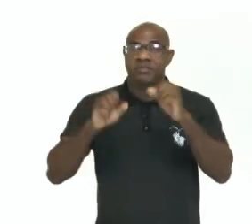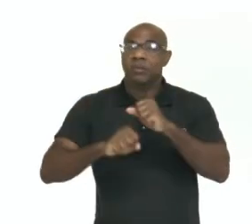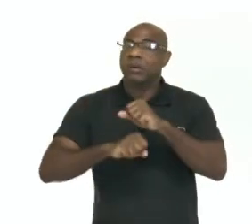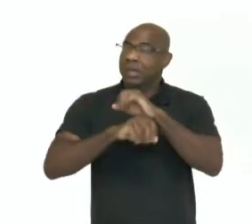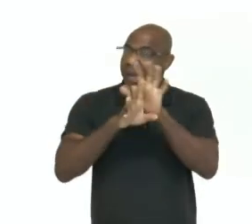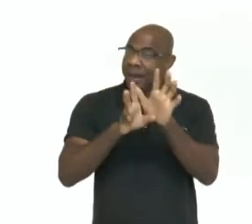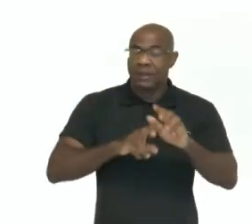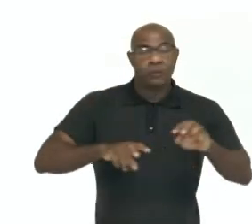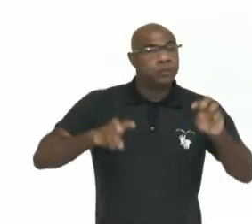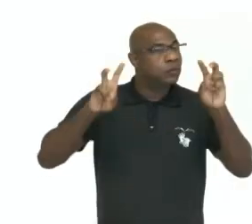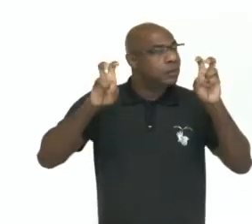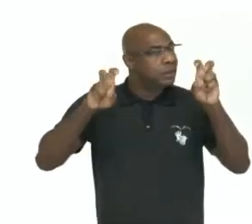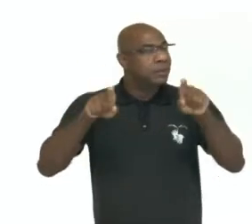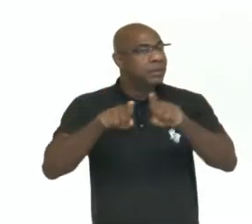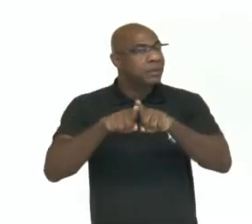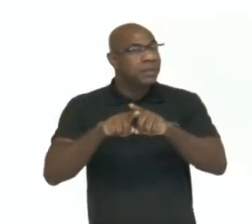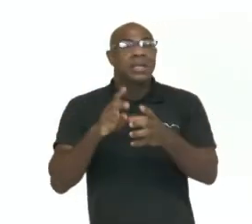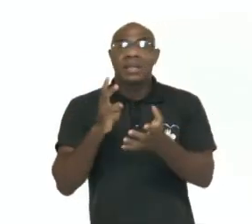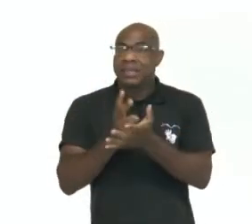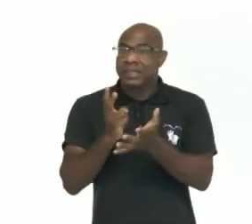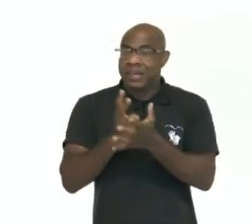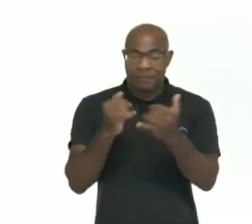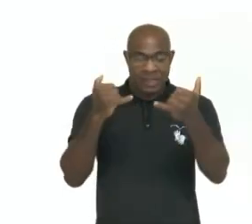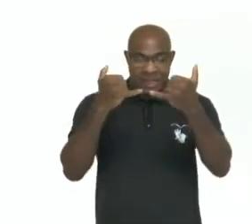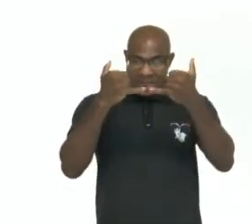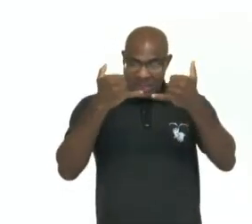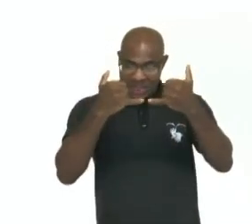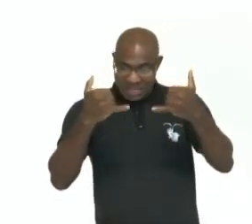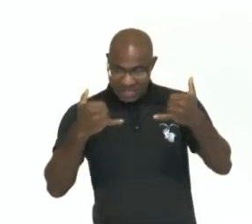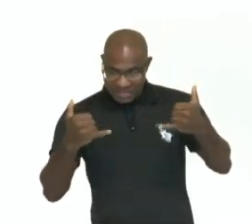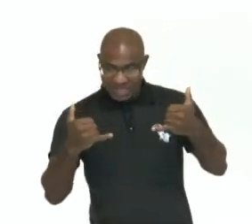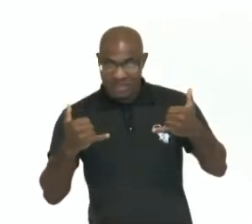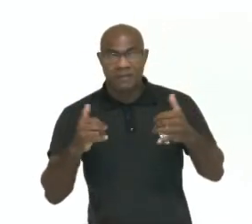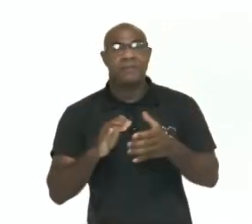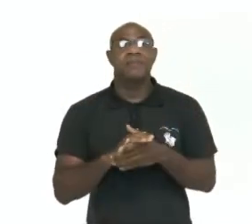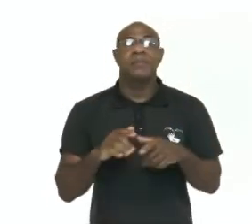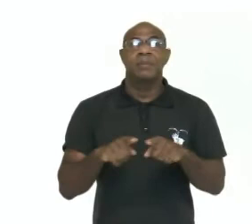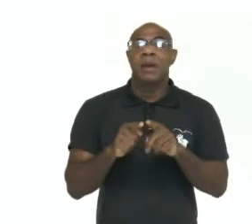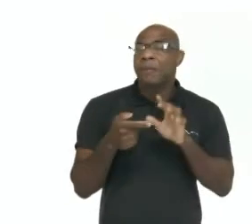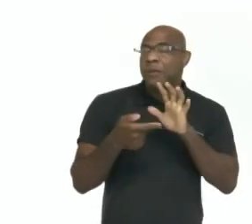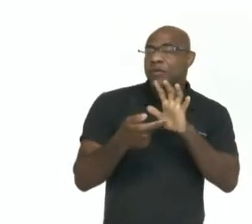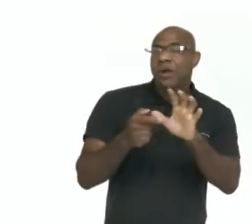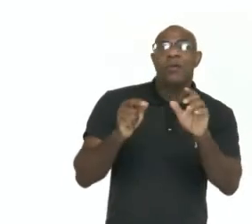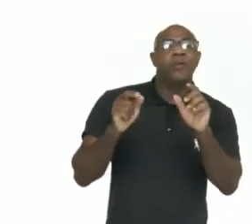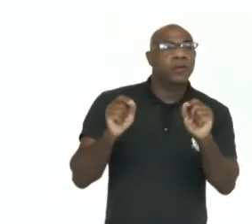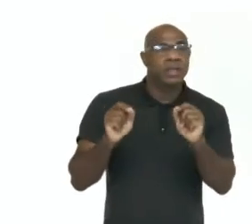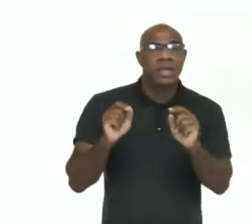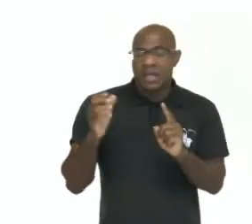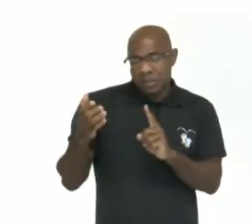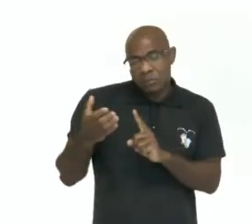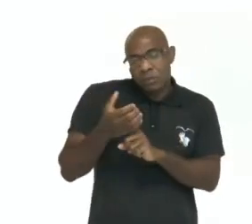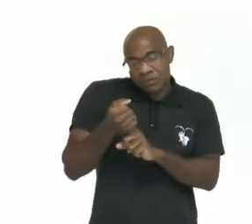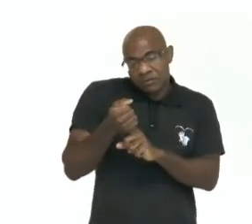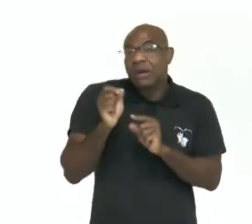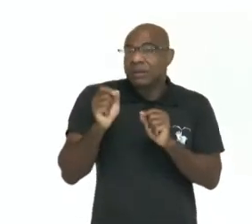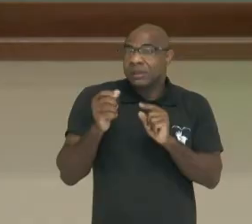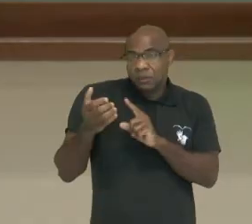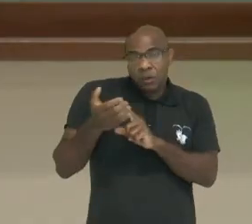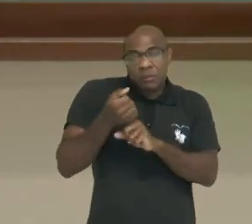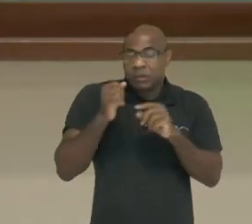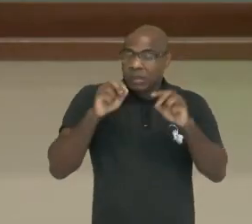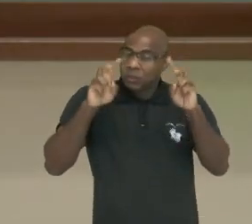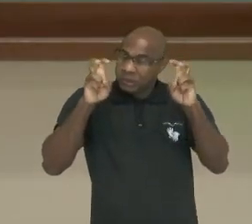sempre pensando no limite de linhas, no espaço que você tem para tanto. Mostrar que domina o assunto